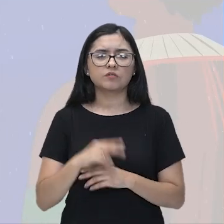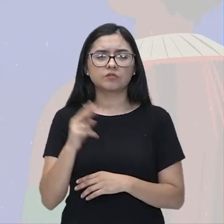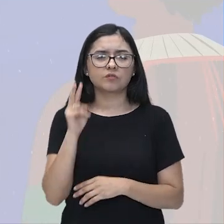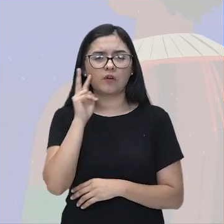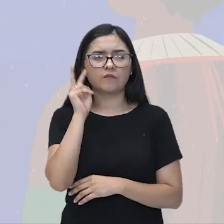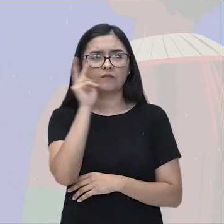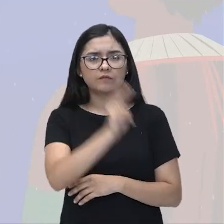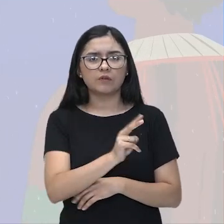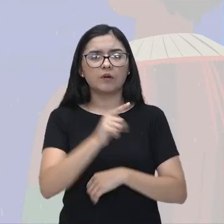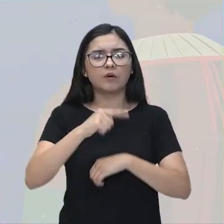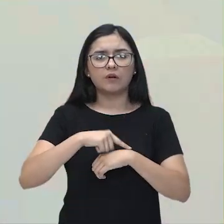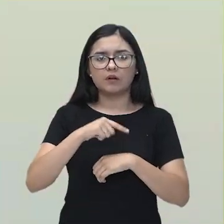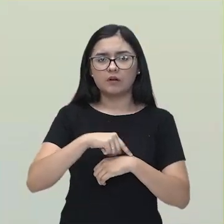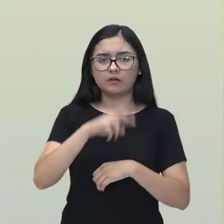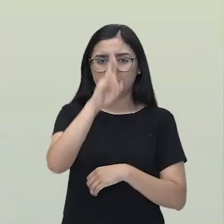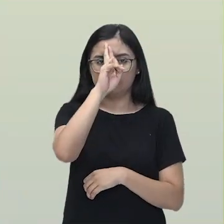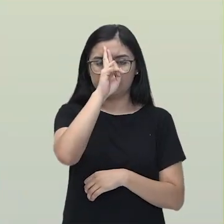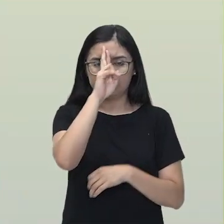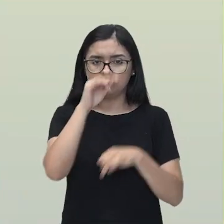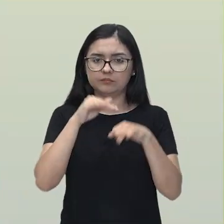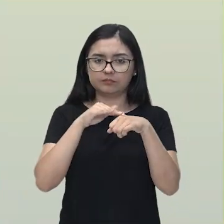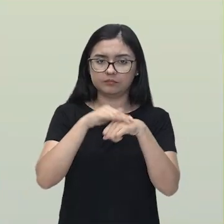a meia-noite.